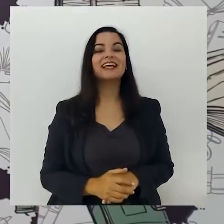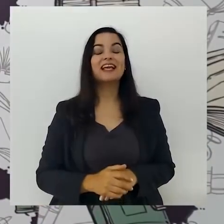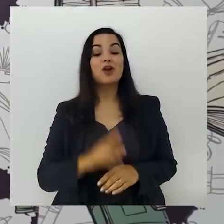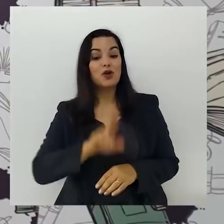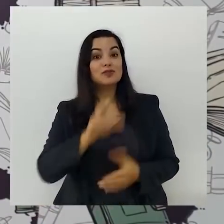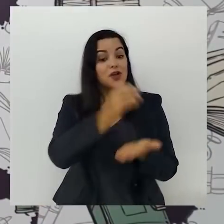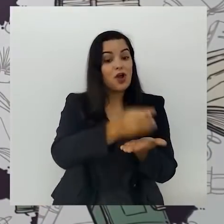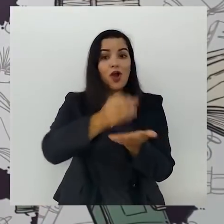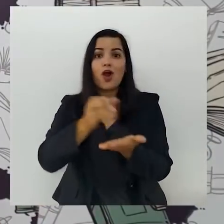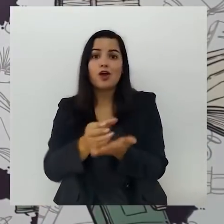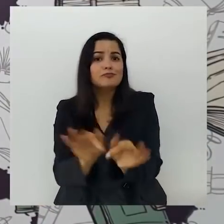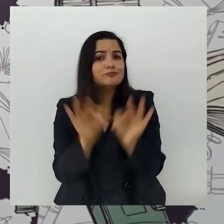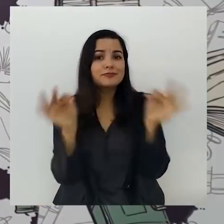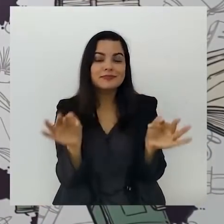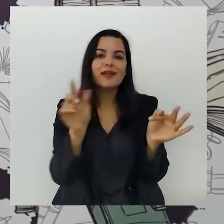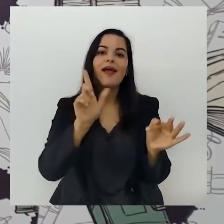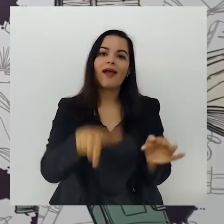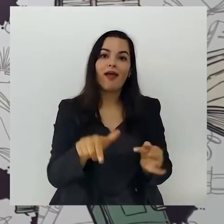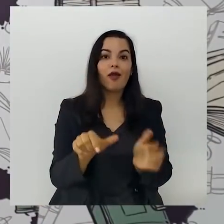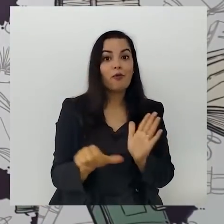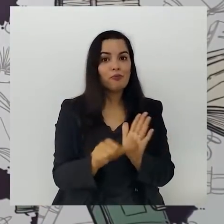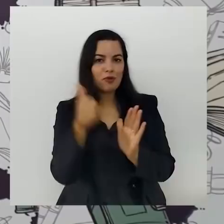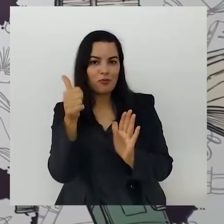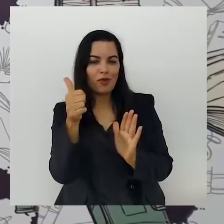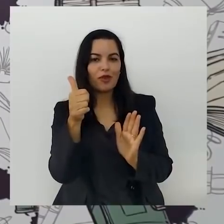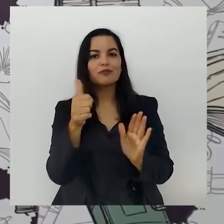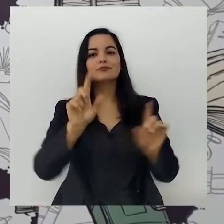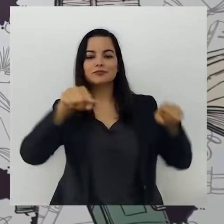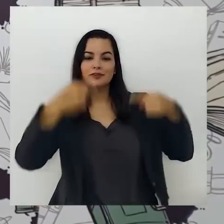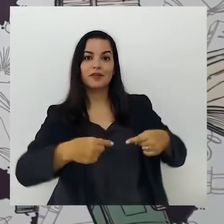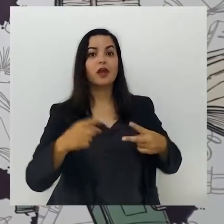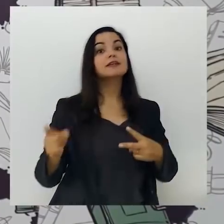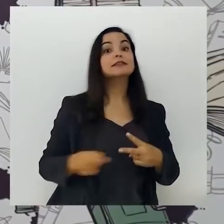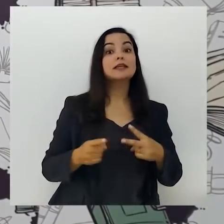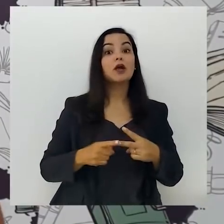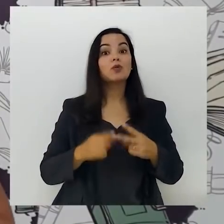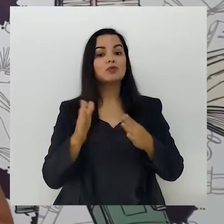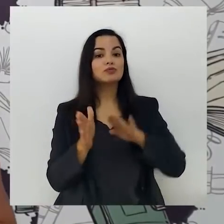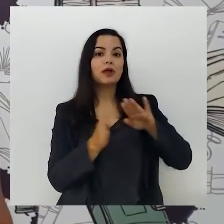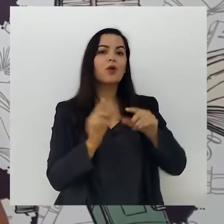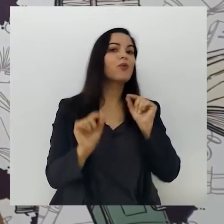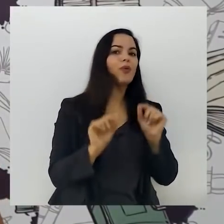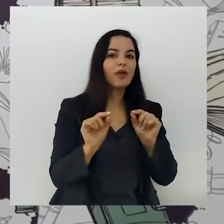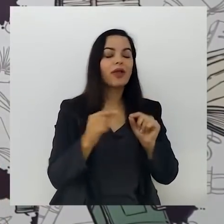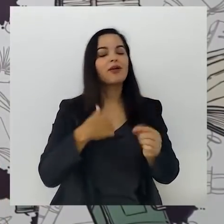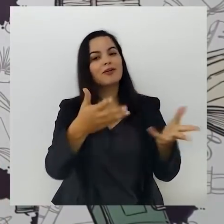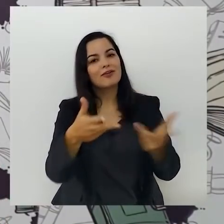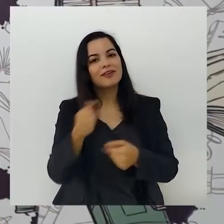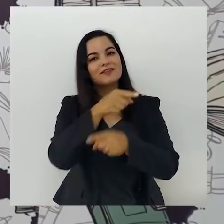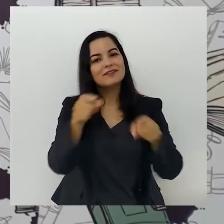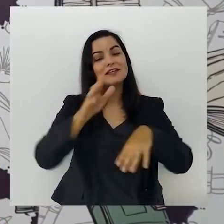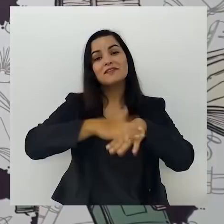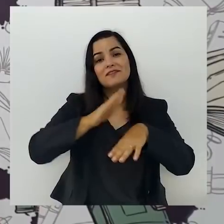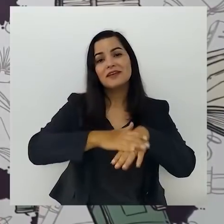aí de maneira bem simples. Essa é a primeira parte do nosso desafio. A segunda parte, eu te convido a construir